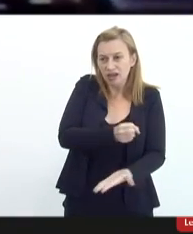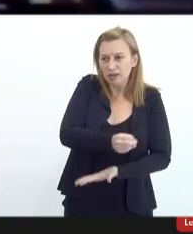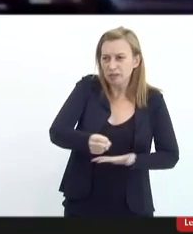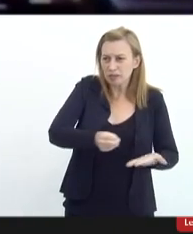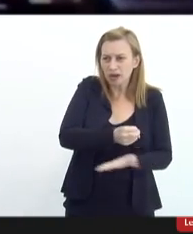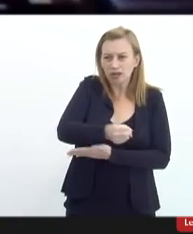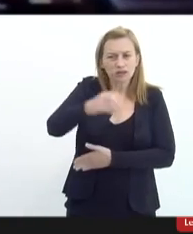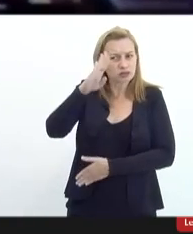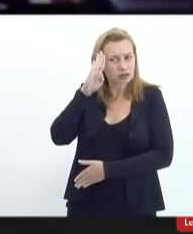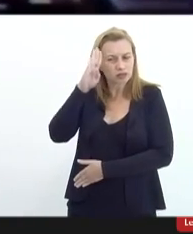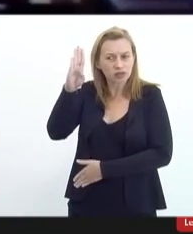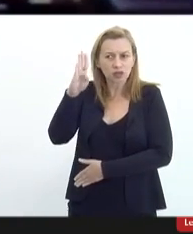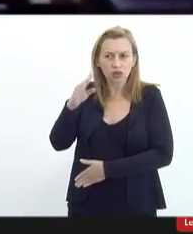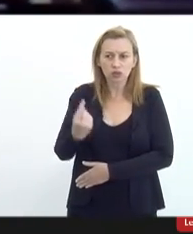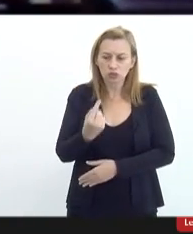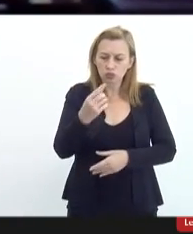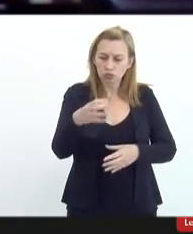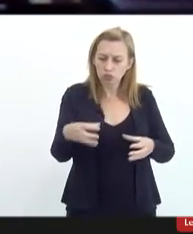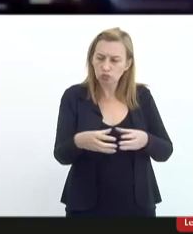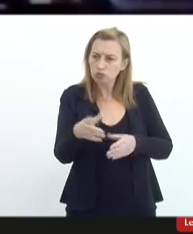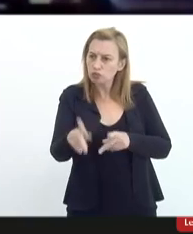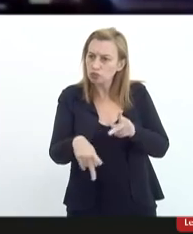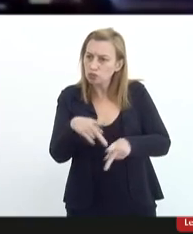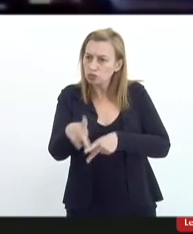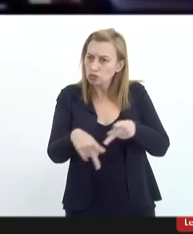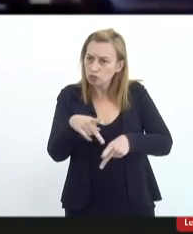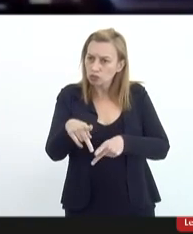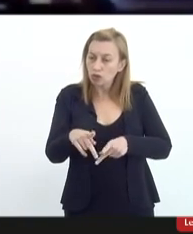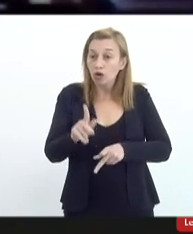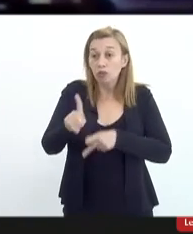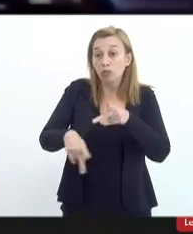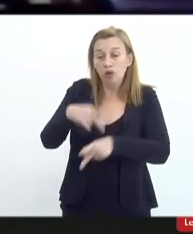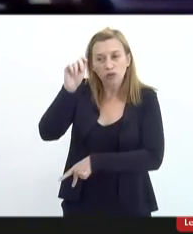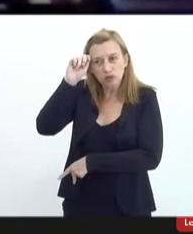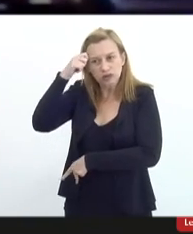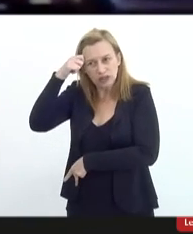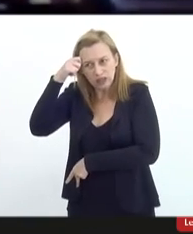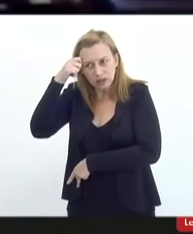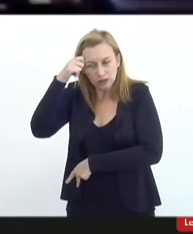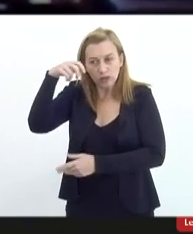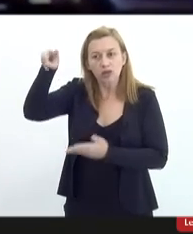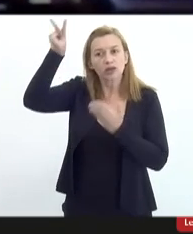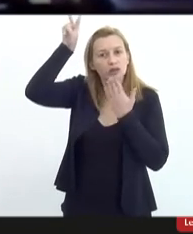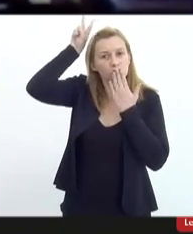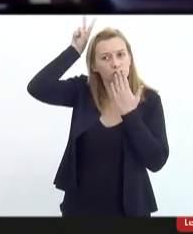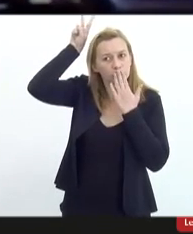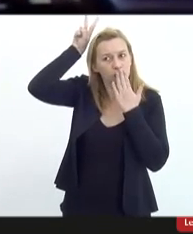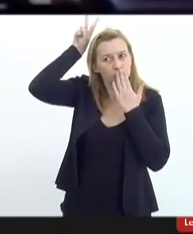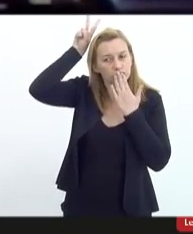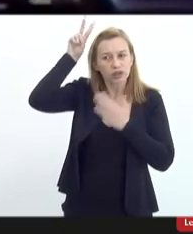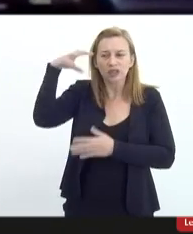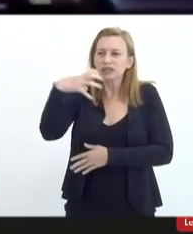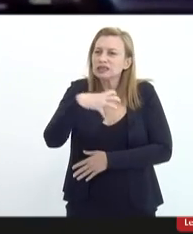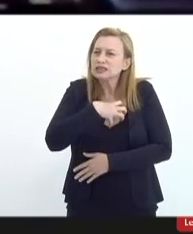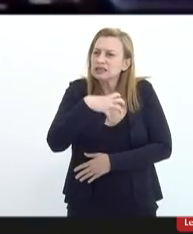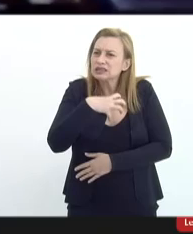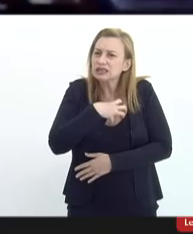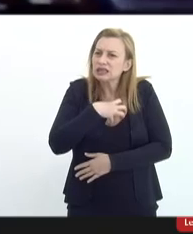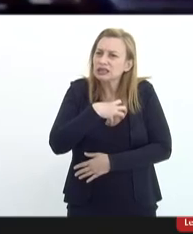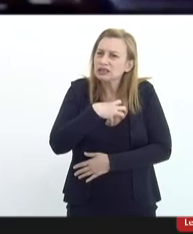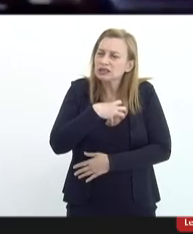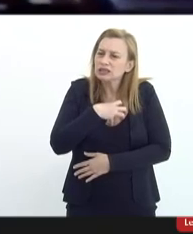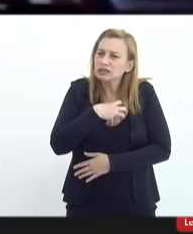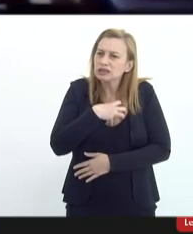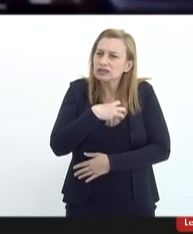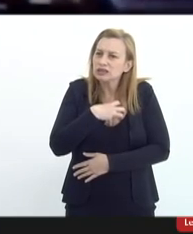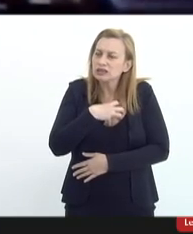fundamental num povo como o povo negro e o povo indígena, que se sentem como